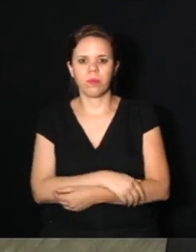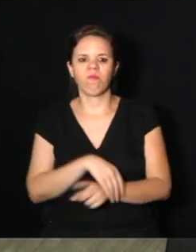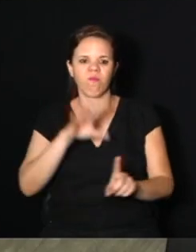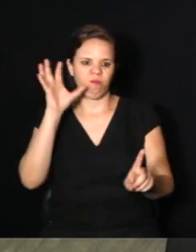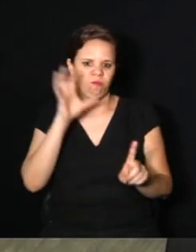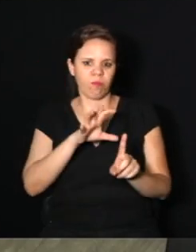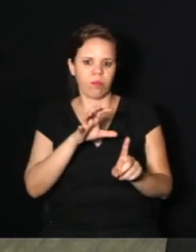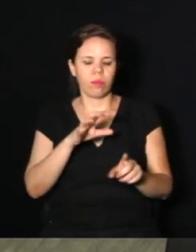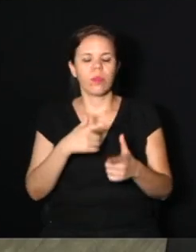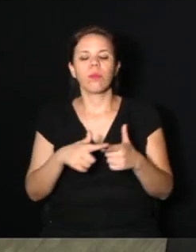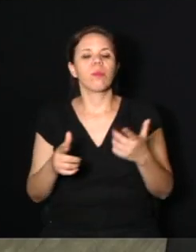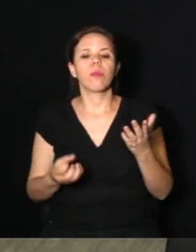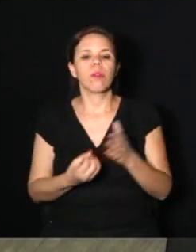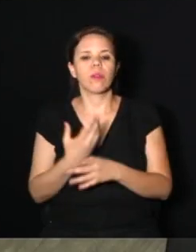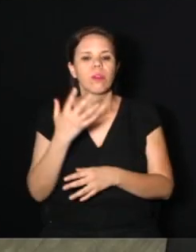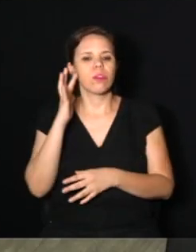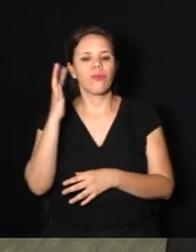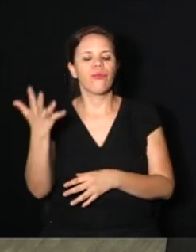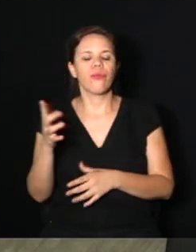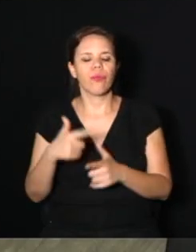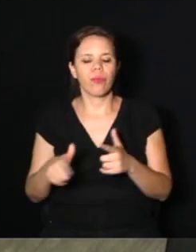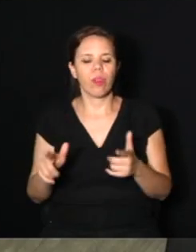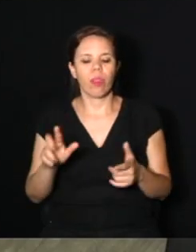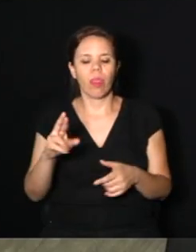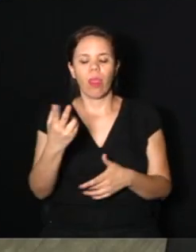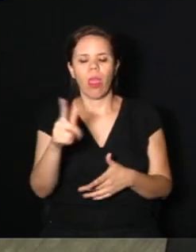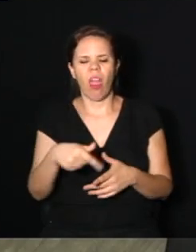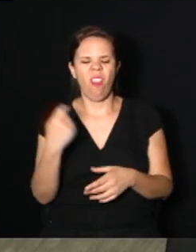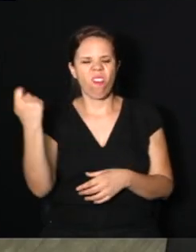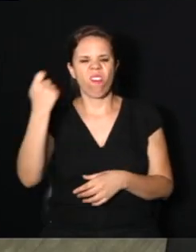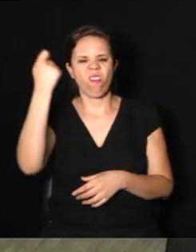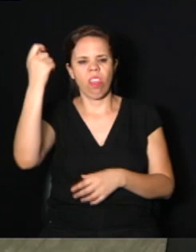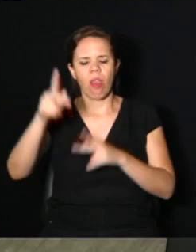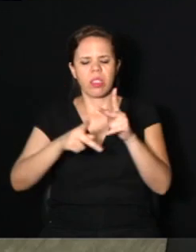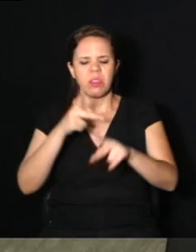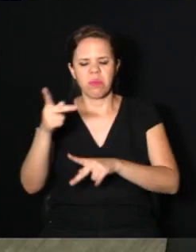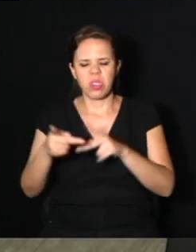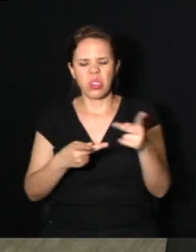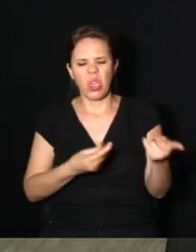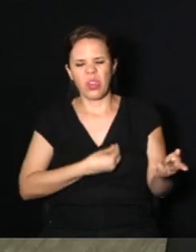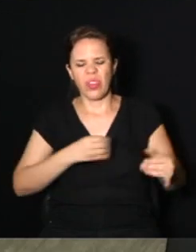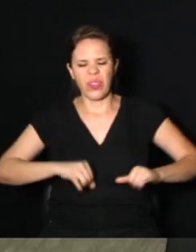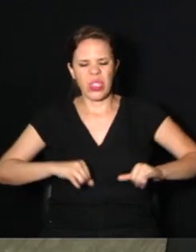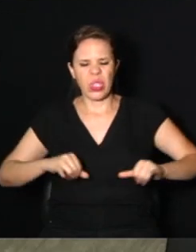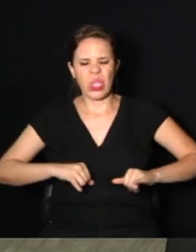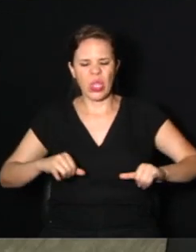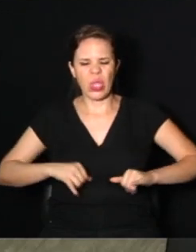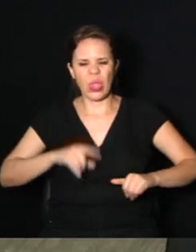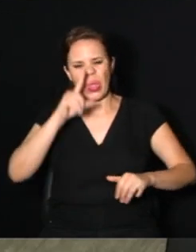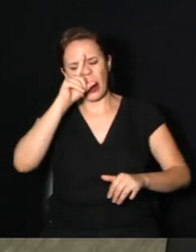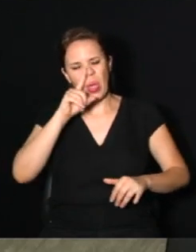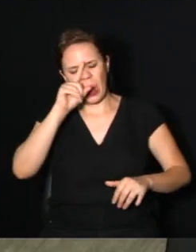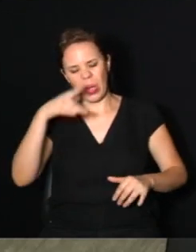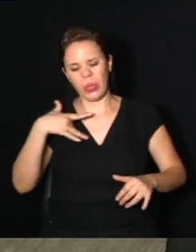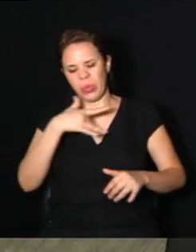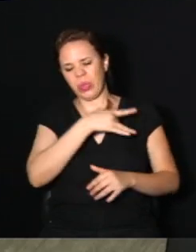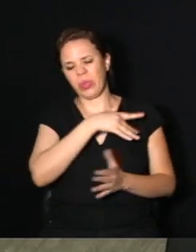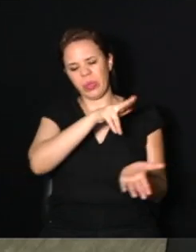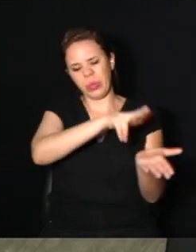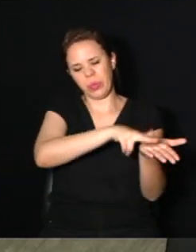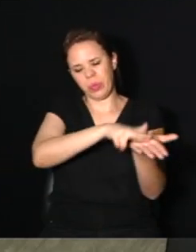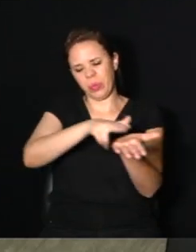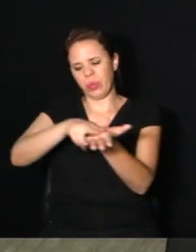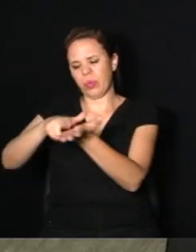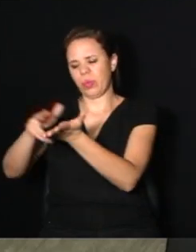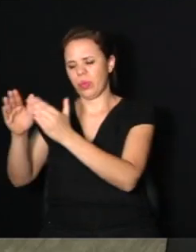pressão para que o problema seja resolvido, porque é um problema muito grave, são pessoas que vivem numa situação de extrema vulnerabilidade, né, pelas condições